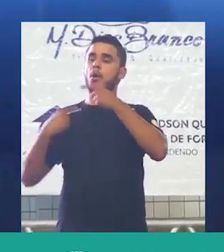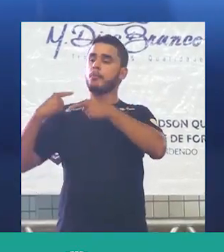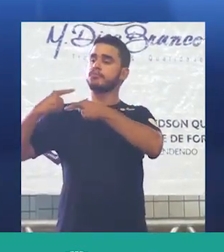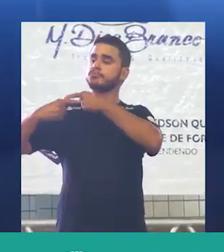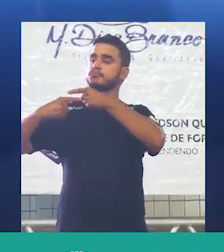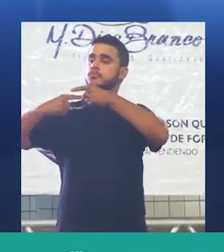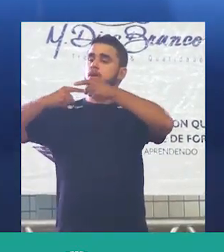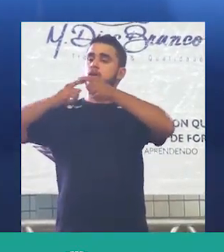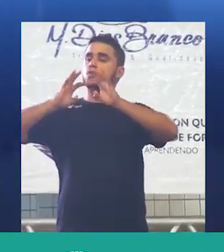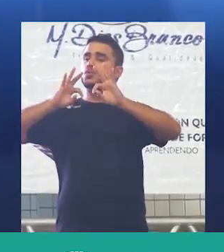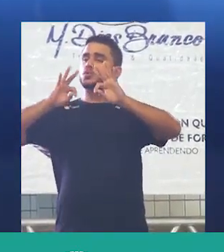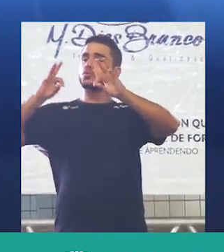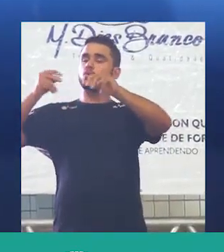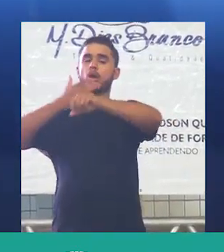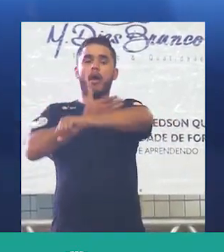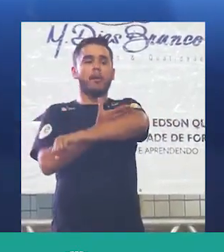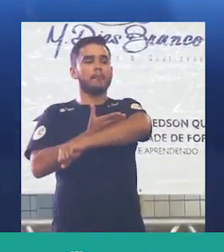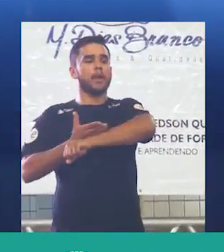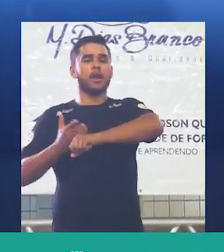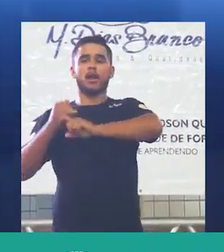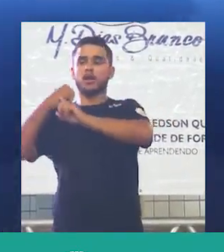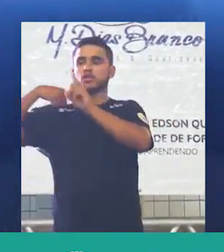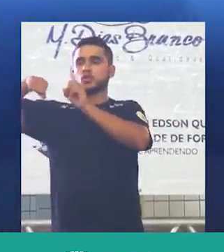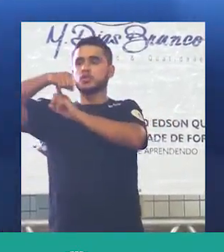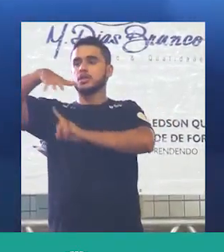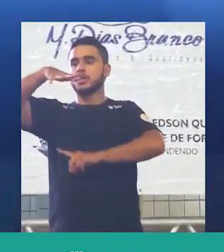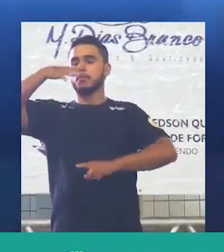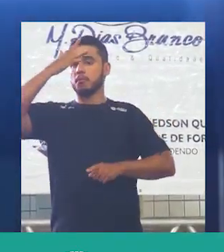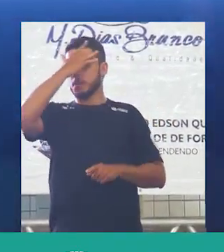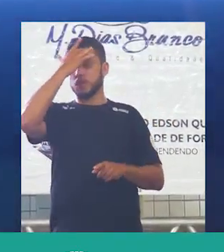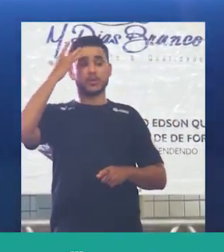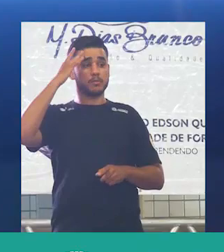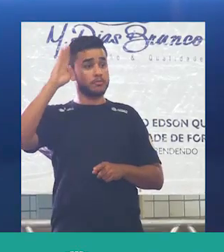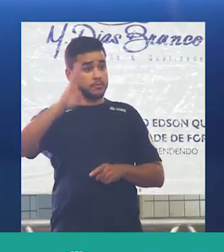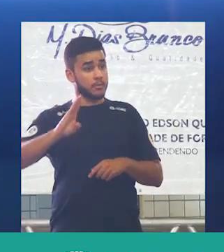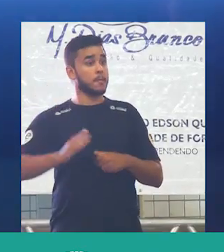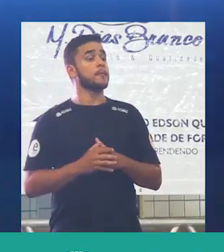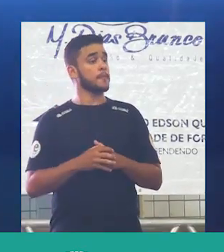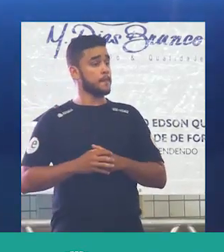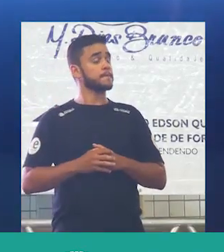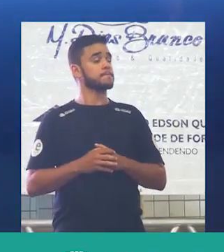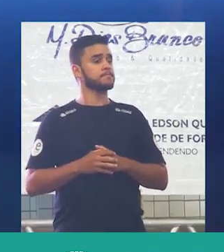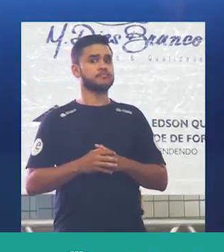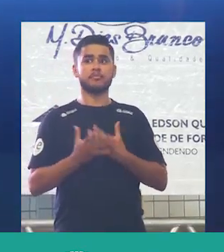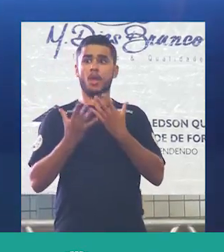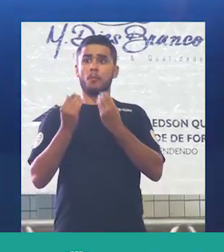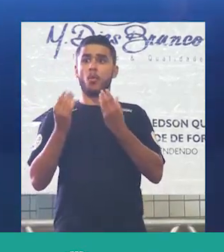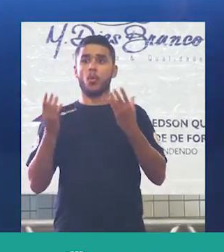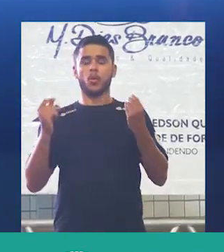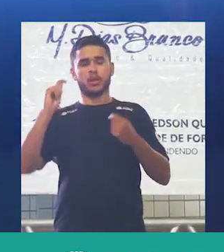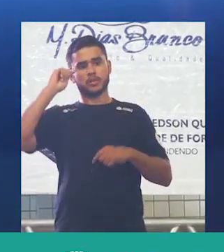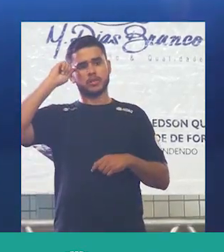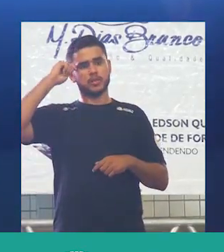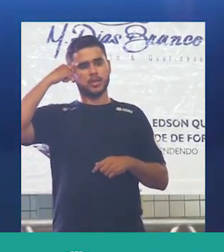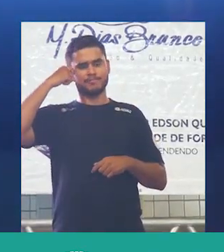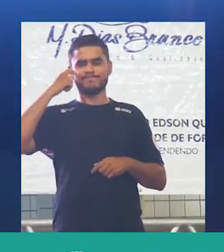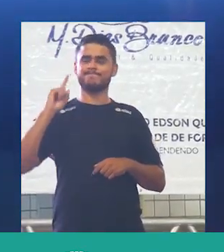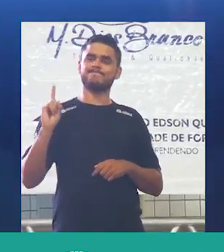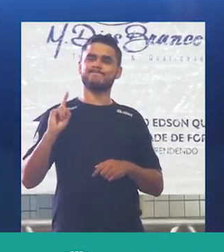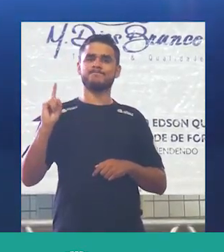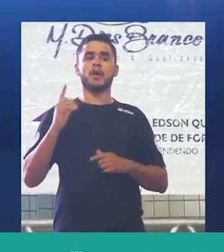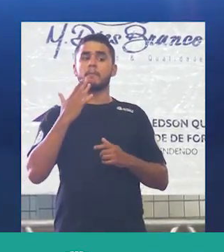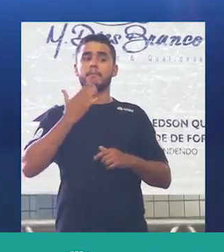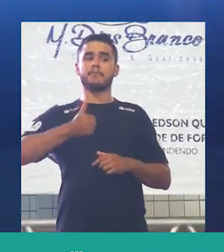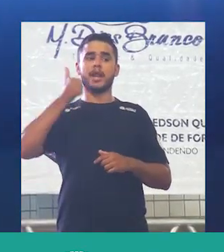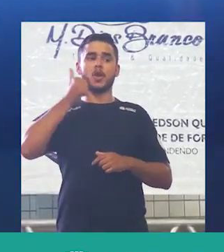um embranquecimento da população brasileira. A população brasileira tinha muitos negros, então trazer brancos